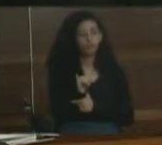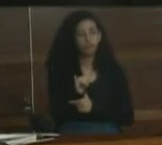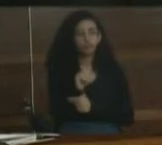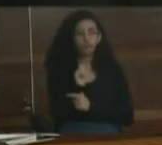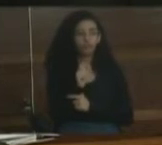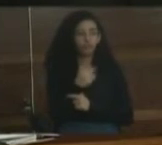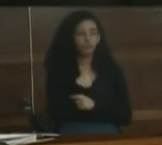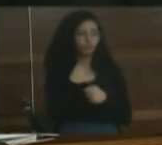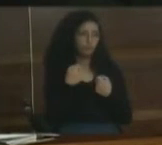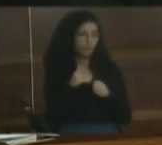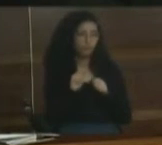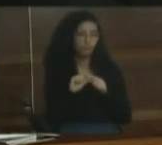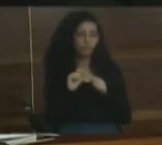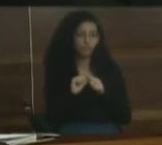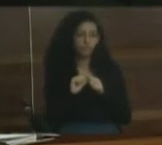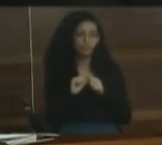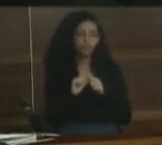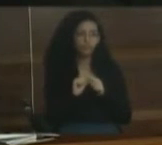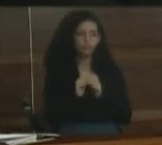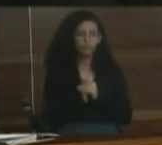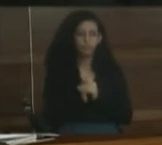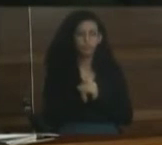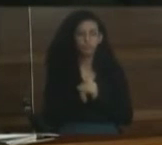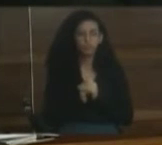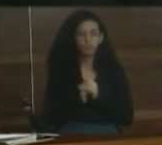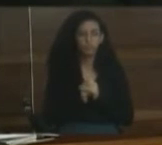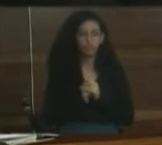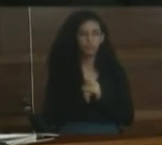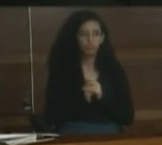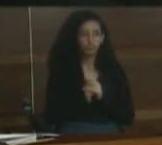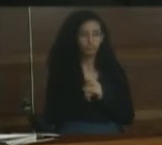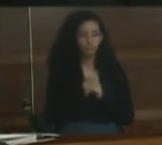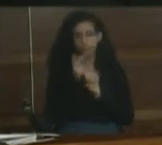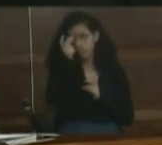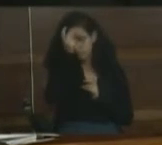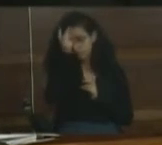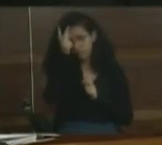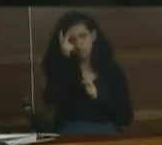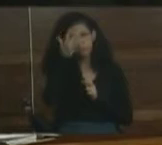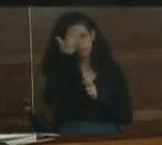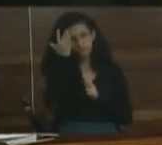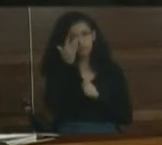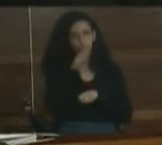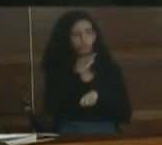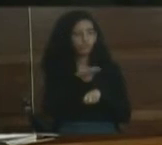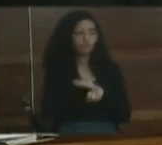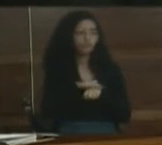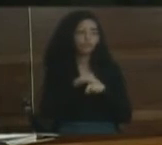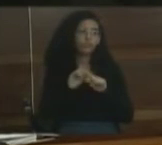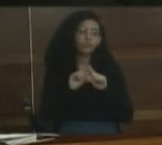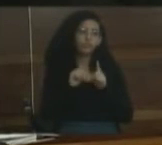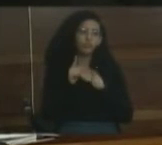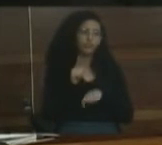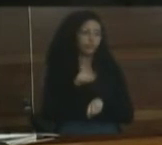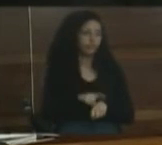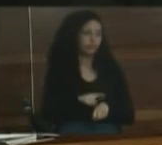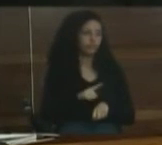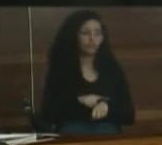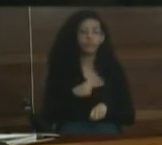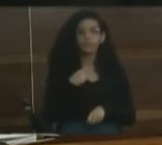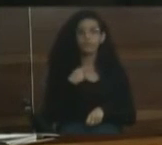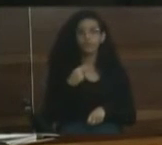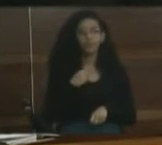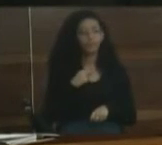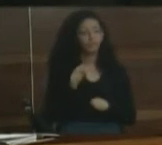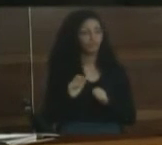tenho que fazer a cada dia é o que nós tentamos fazer lá e o próprio efeito também tem uma pessoa de diálogo só que tem momento que nós não